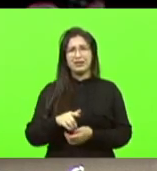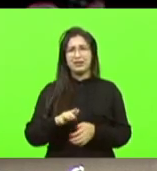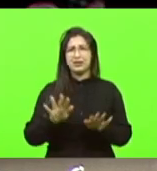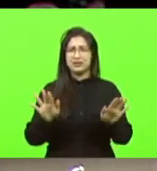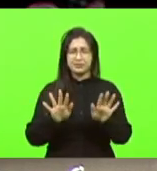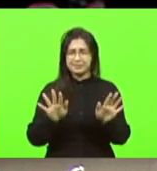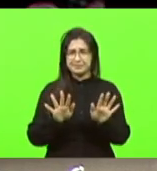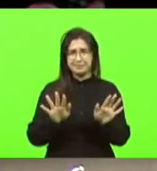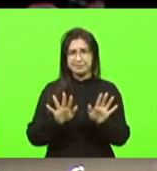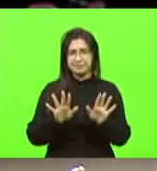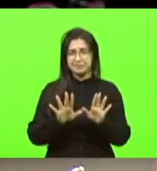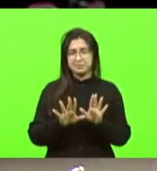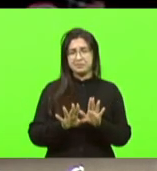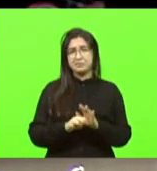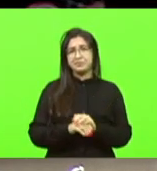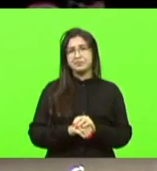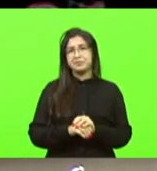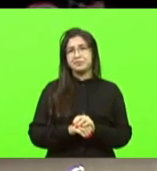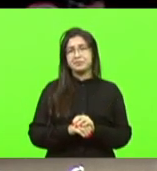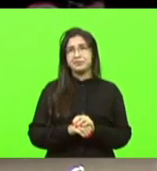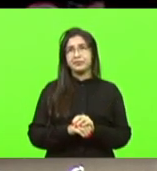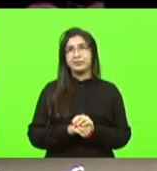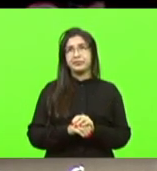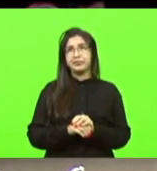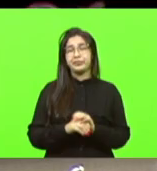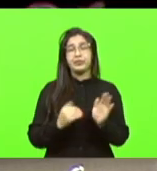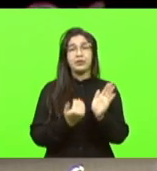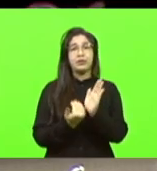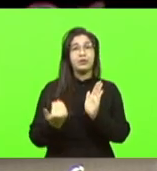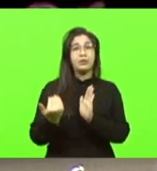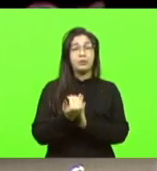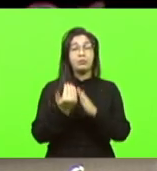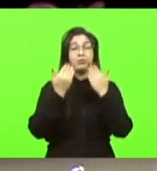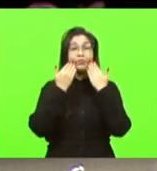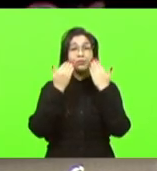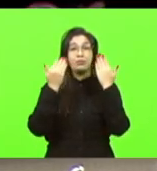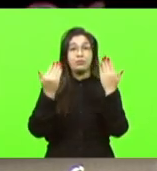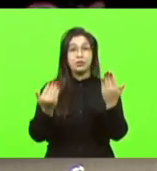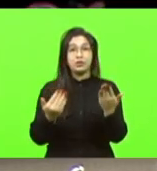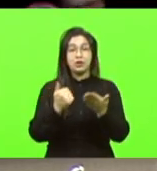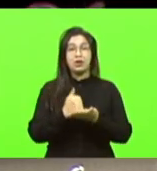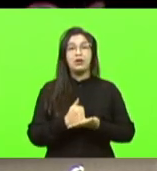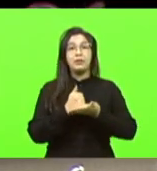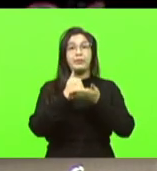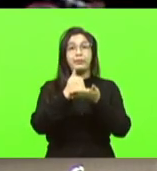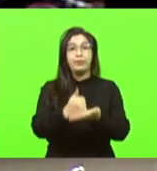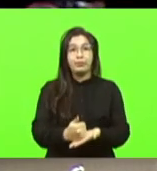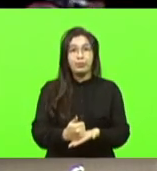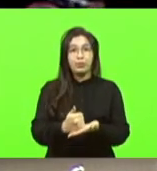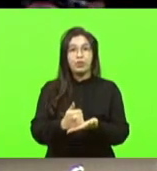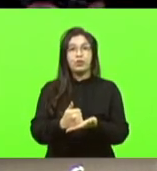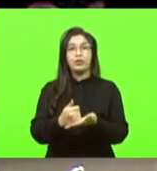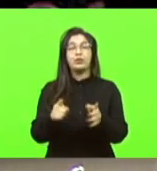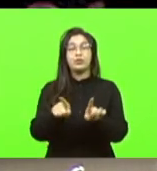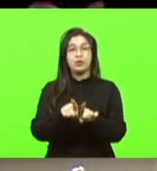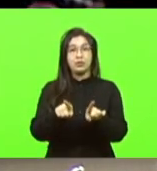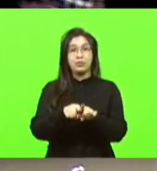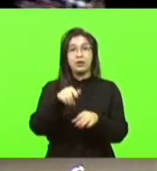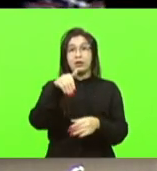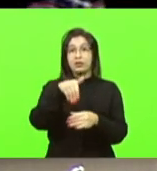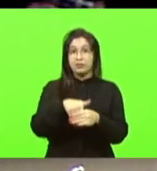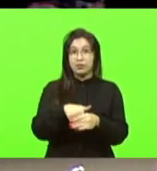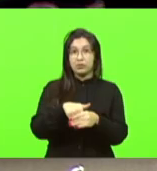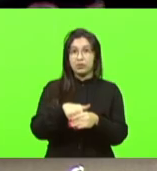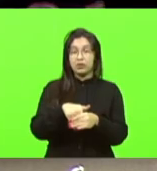essa emenda eu quero além de demonstrar o apoio demonstrar no voto e